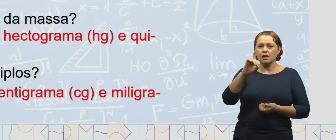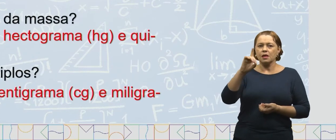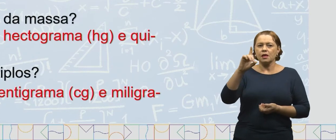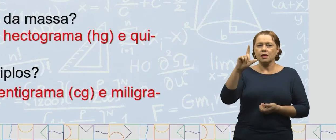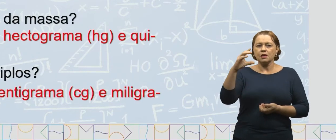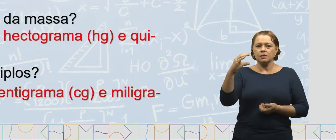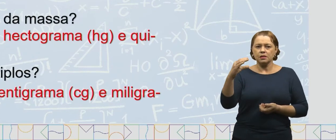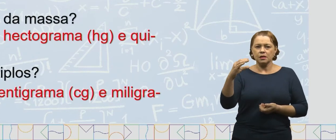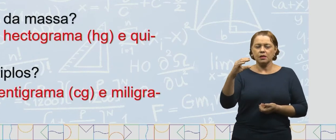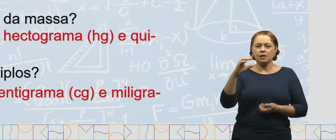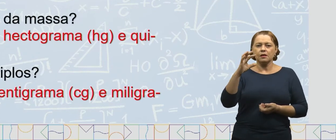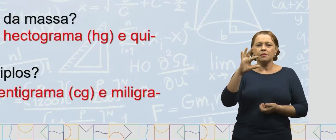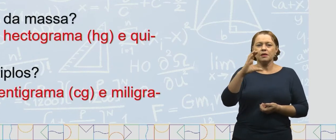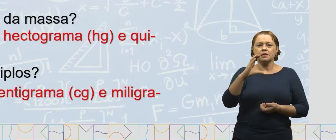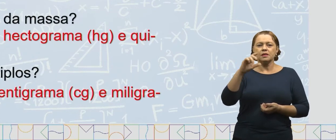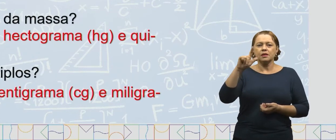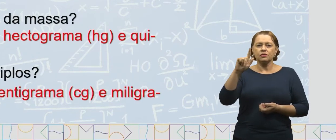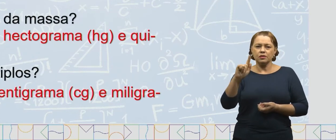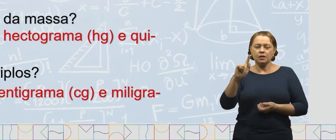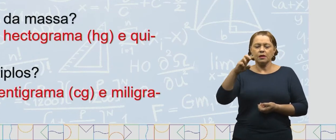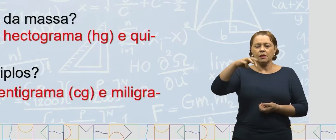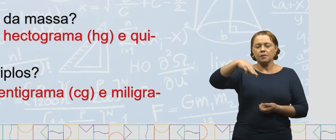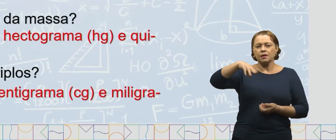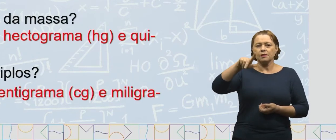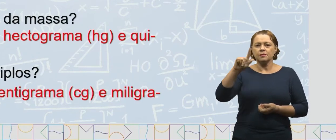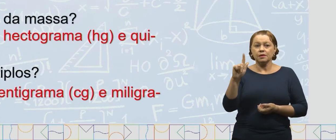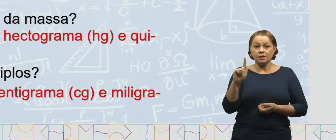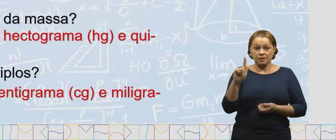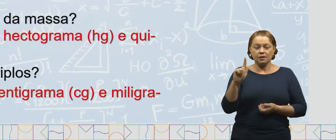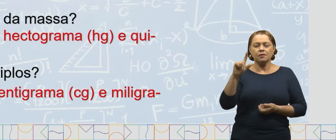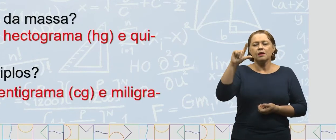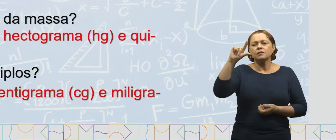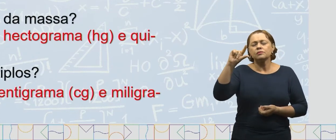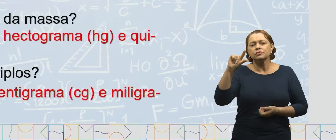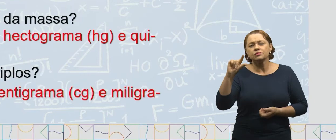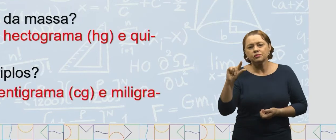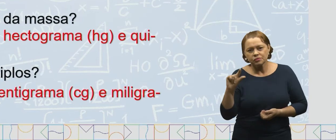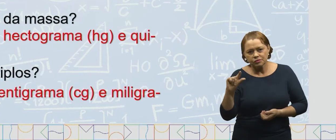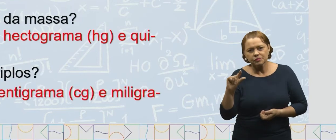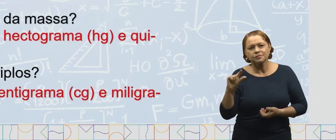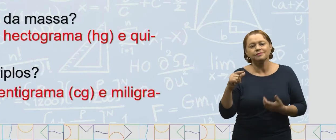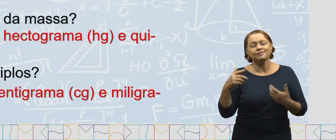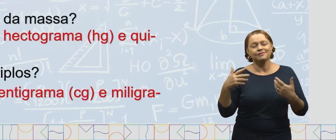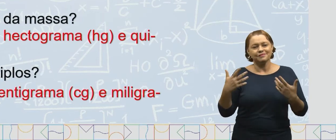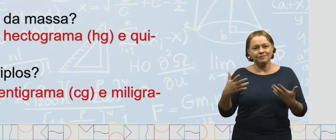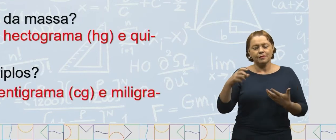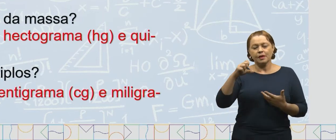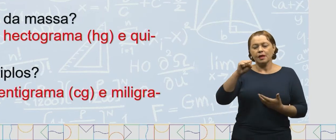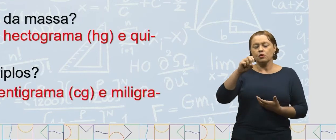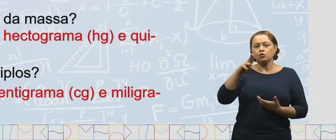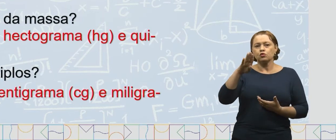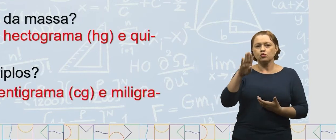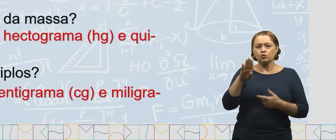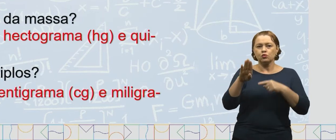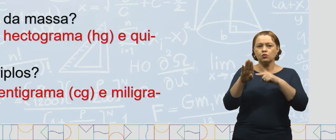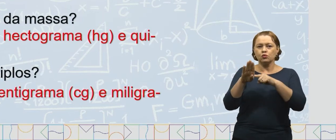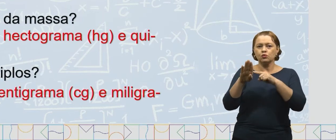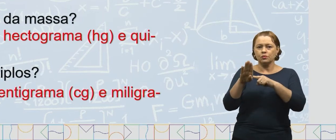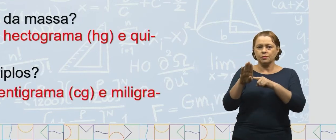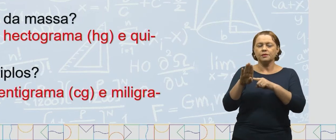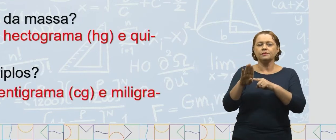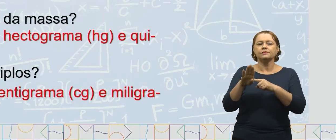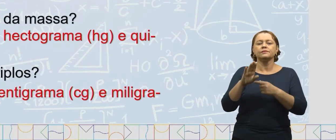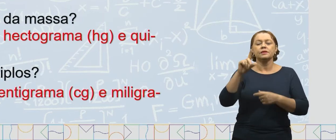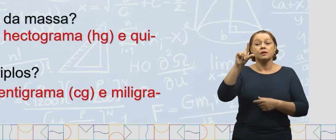decigrama, centigrama e miligrama, o menorzinho. Então, os submúltiplos são